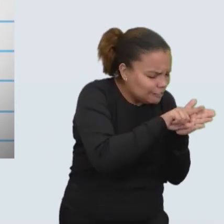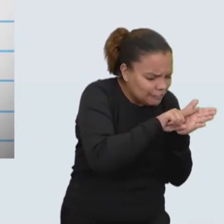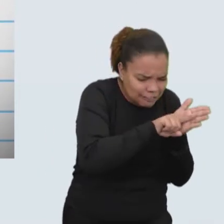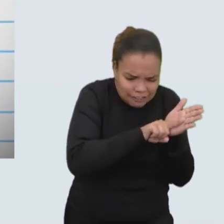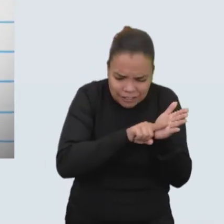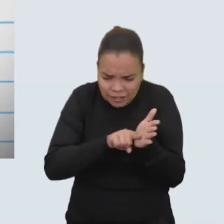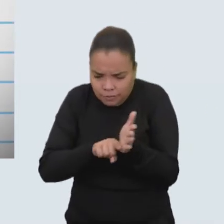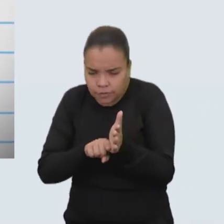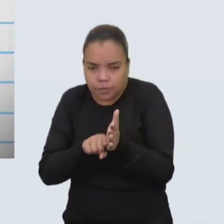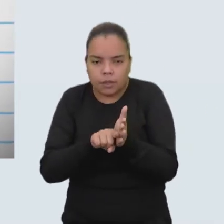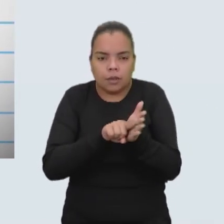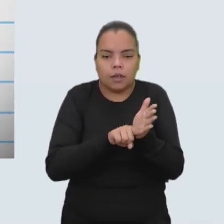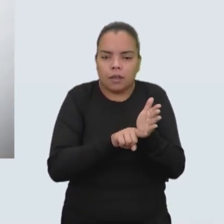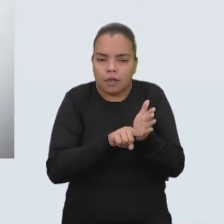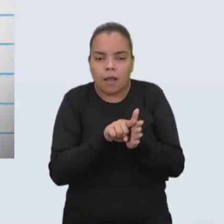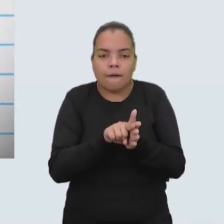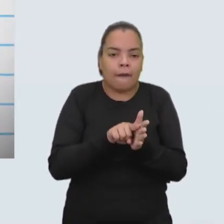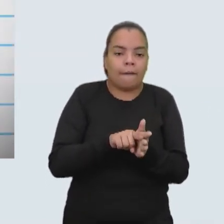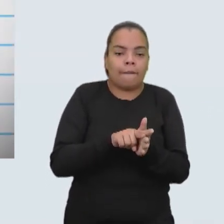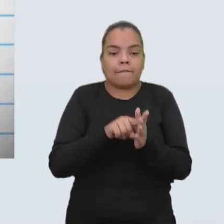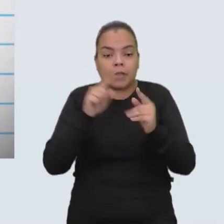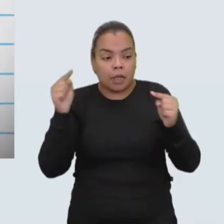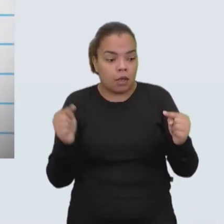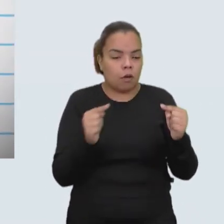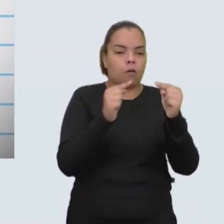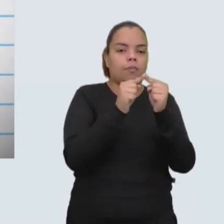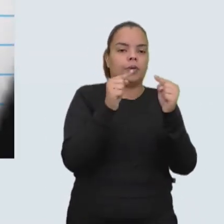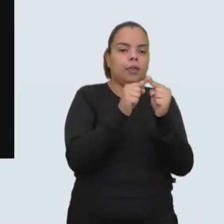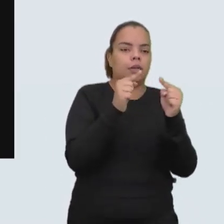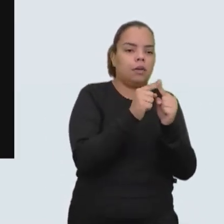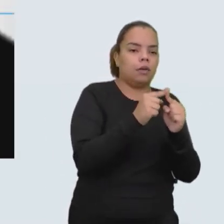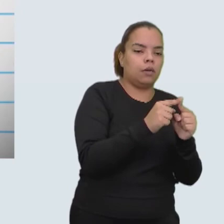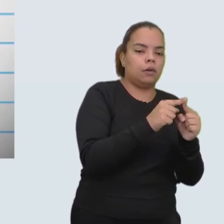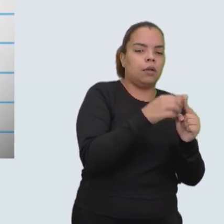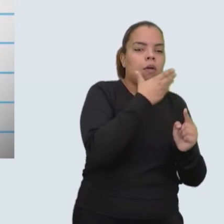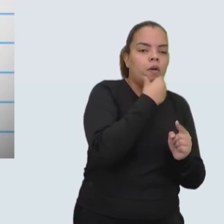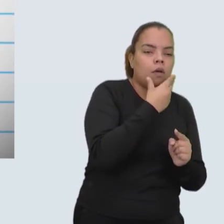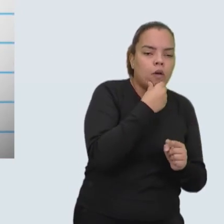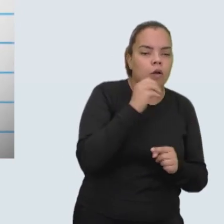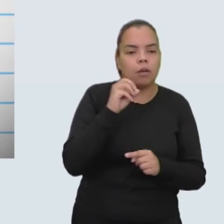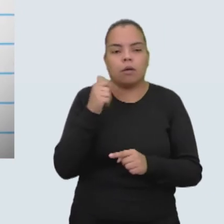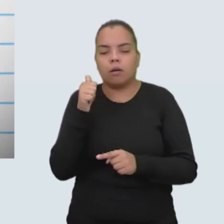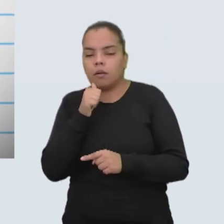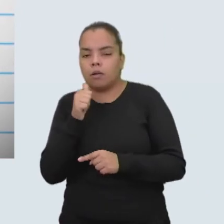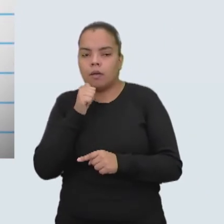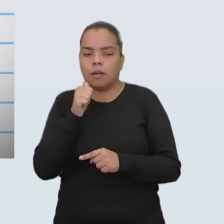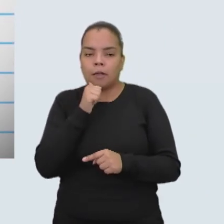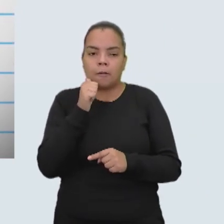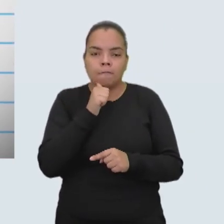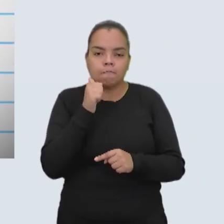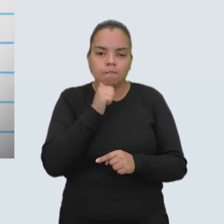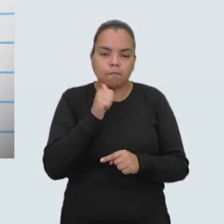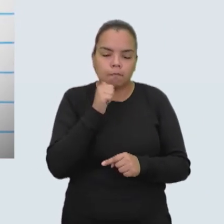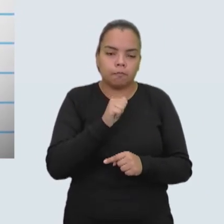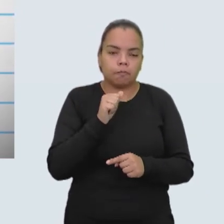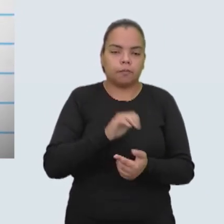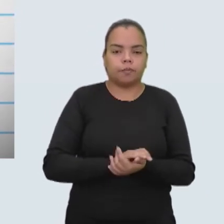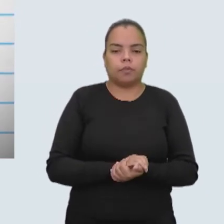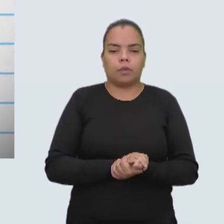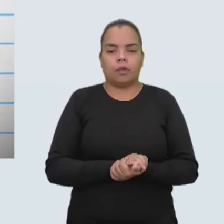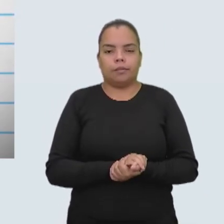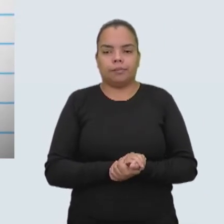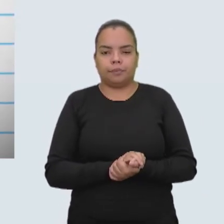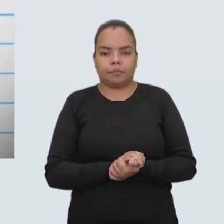um sexo mais do que o outro. O ideal é que as pesquisas não se restringam apenas à desagregação dos dados por